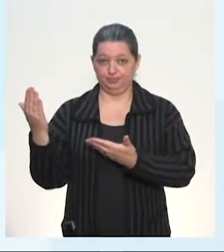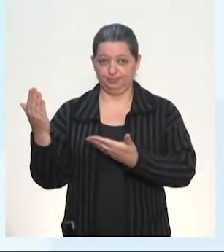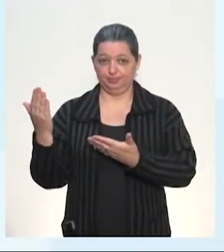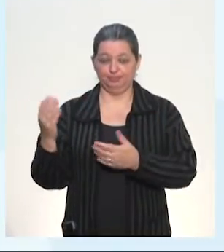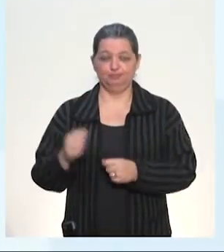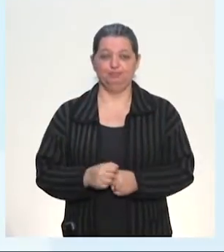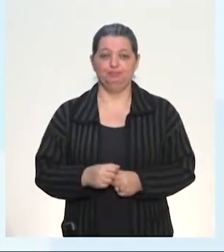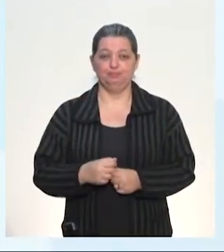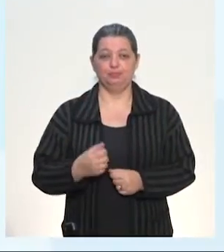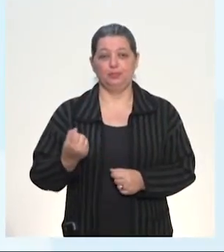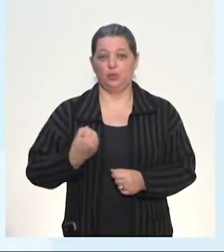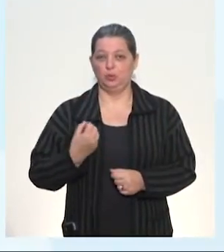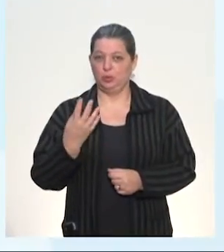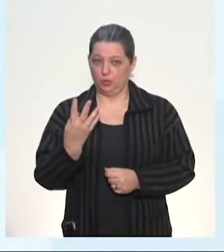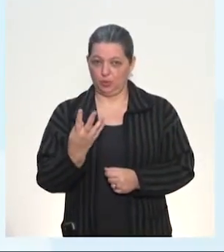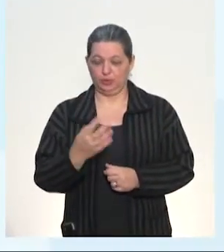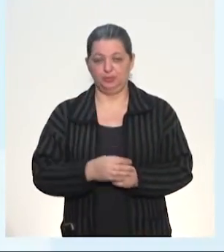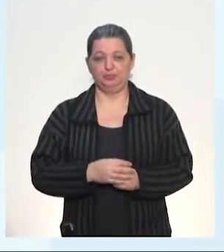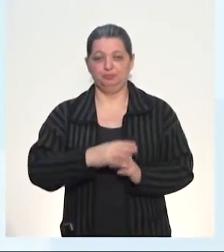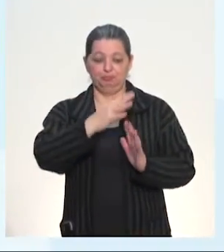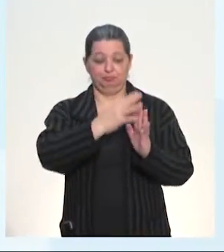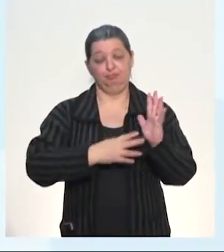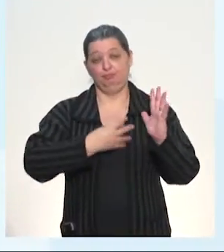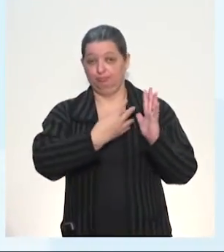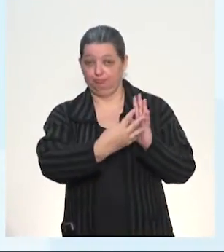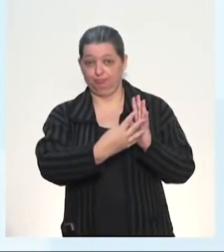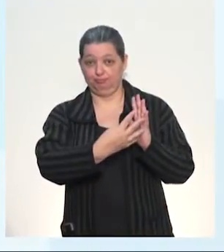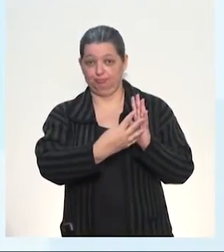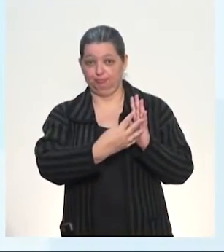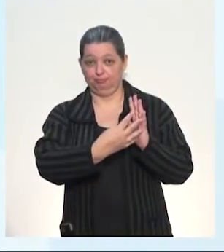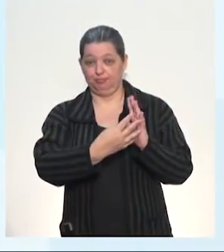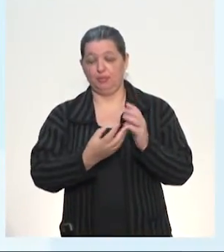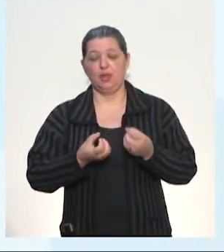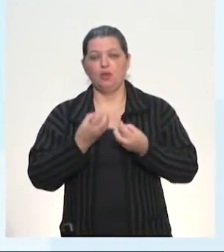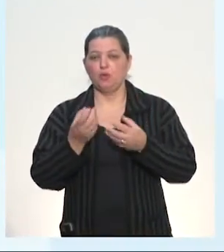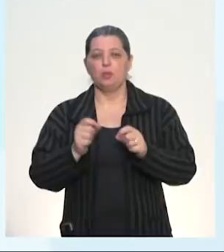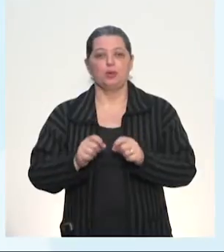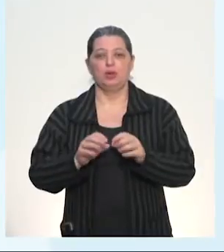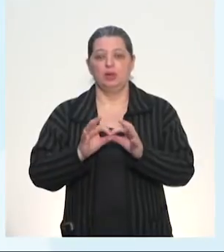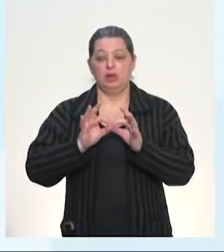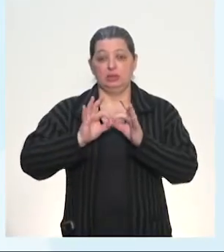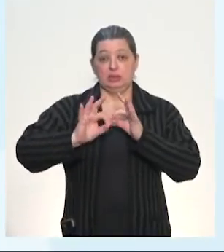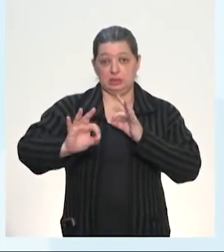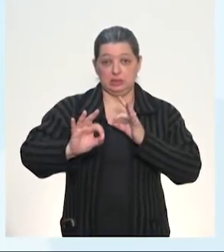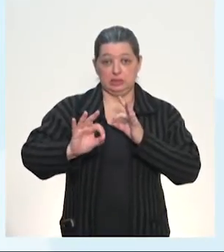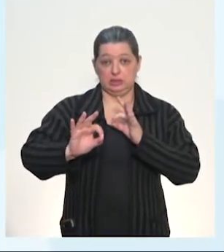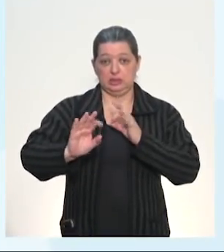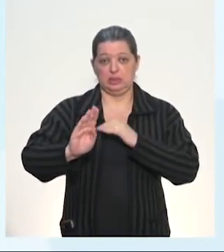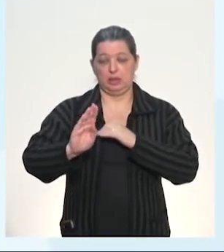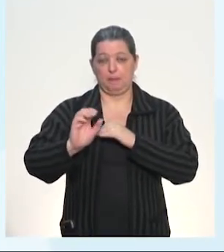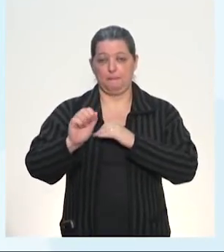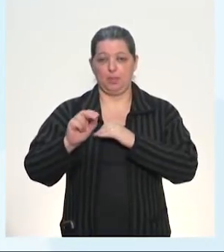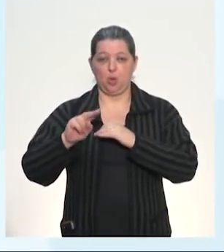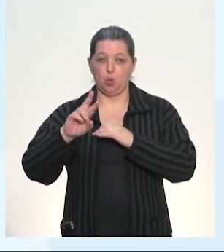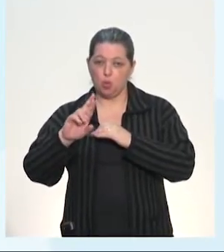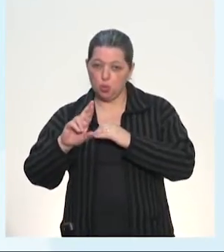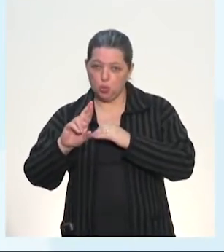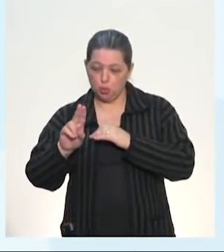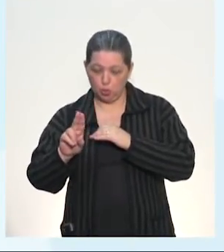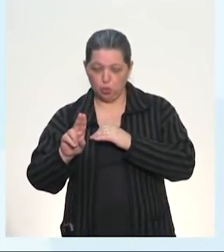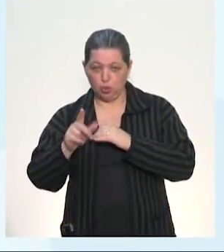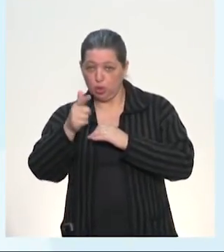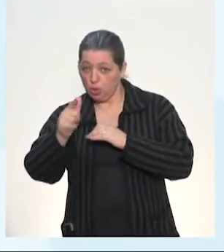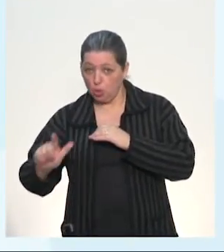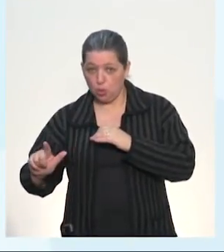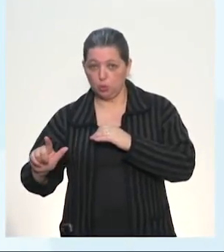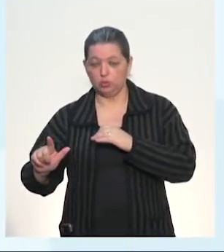item 4. A tabela abaixo informa a distância entre Bauru e outras cidades brasileiras,